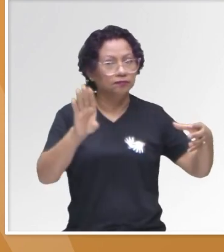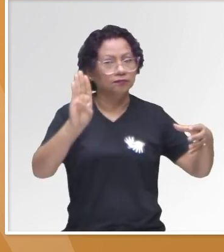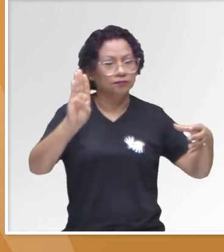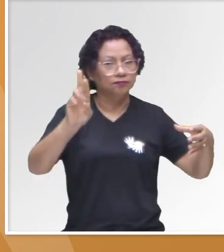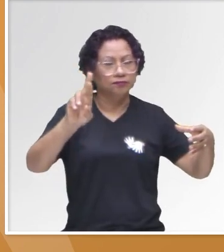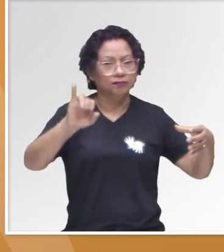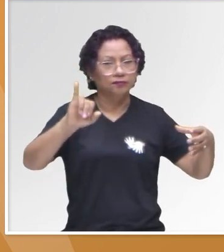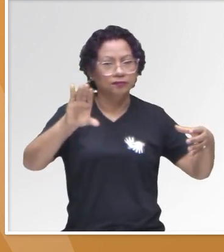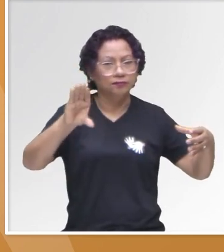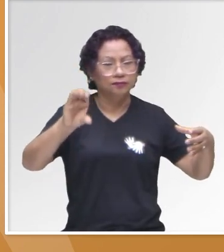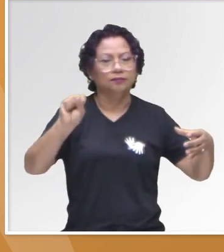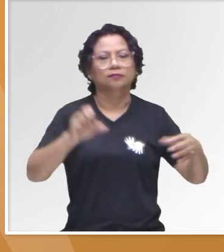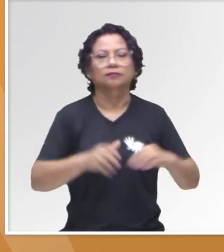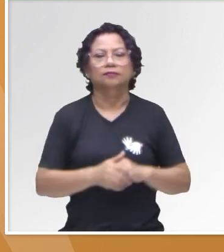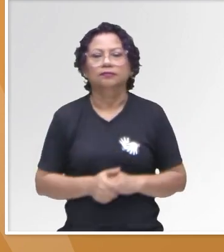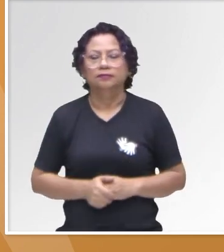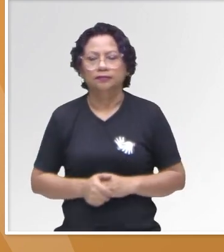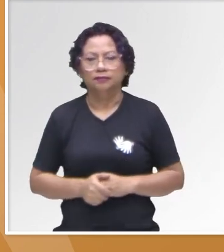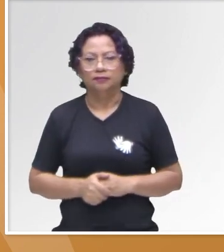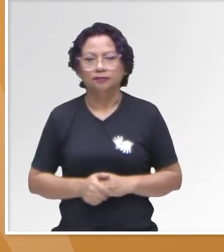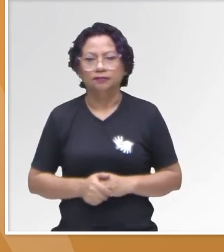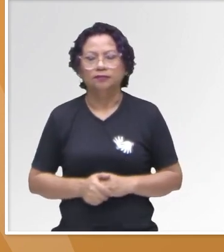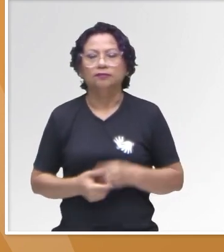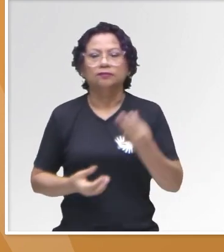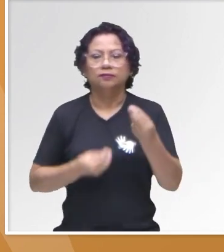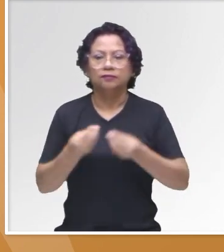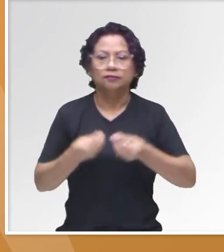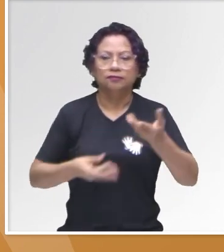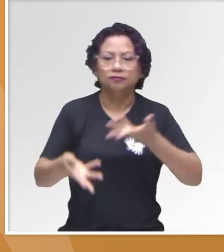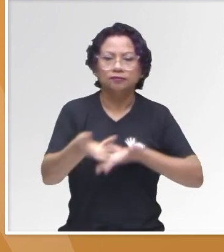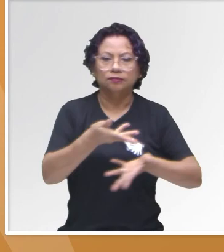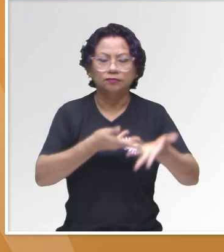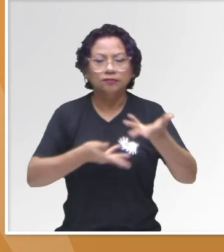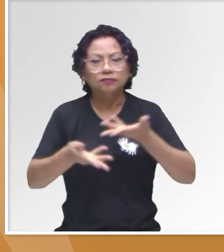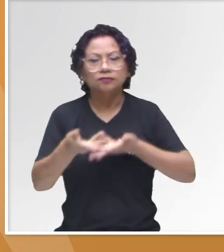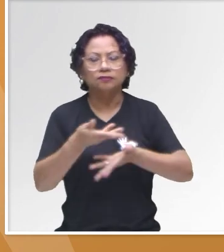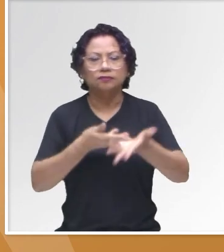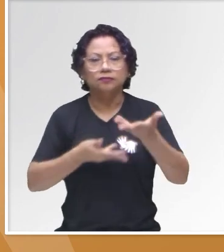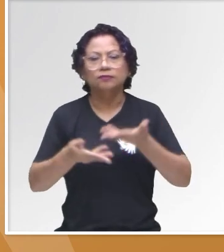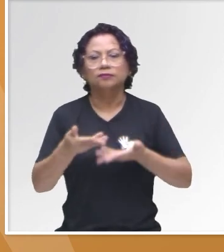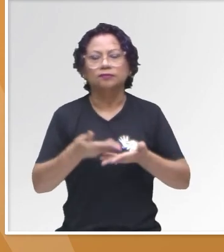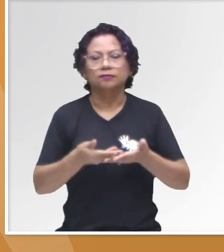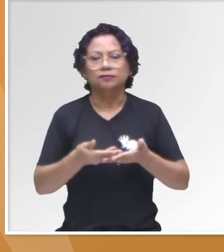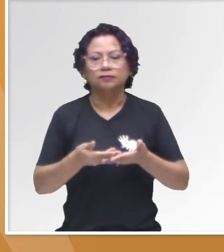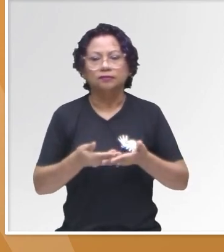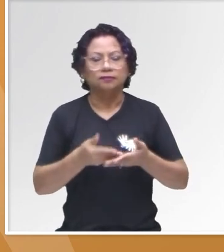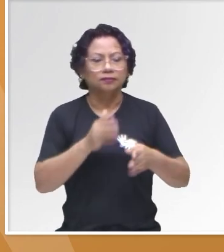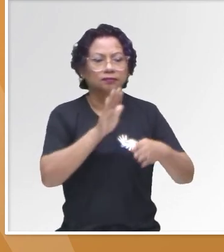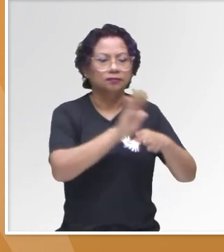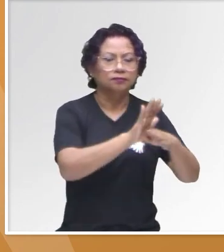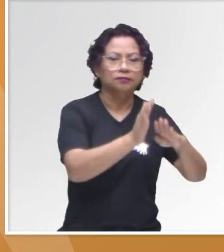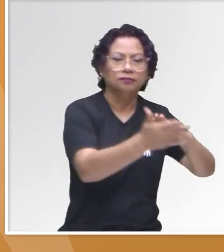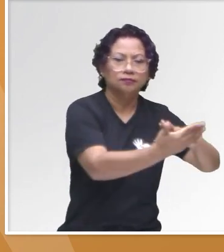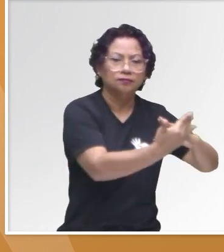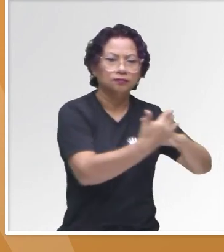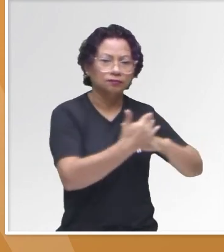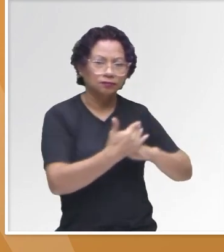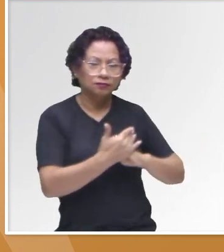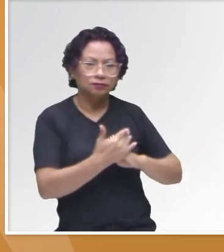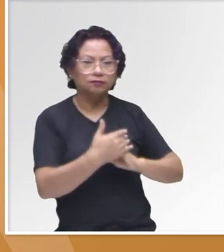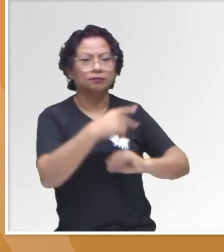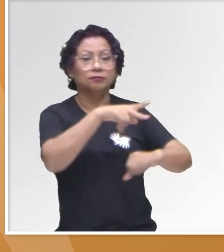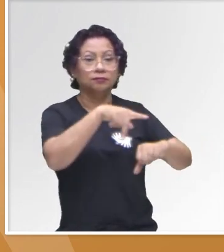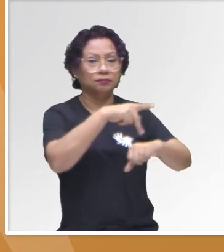BRICS. A plataforma de cooperação, né, entre eles, cooperar um país com o outro, né,